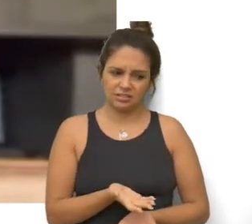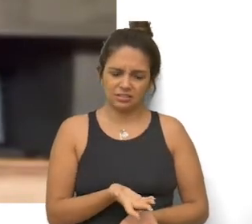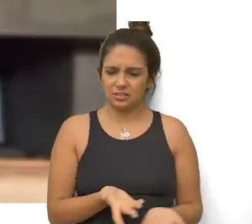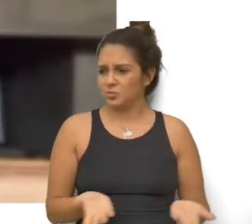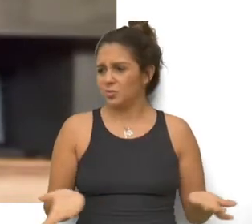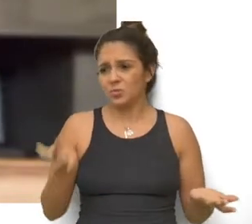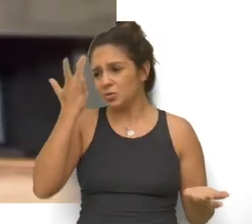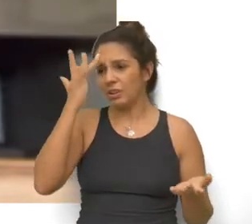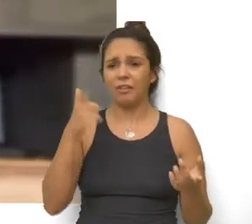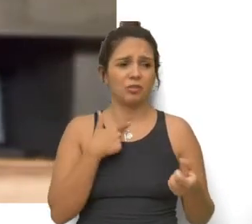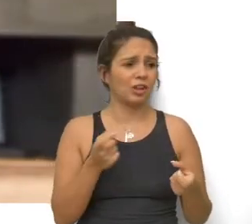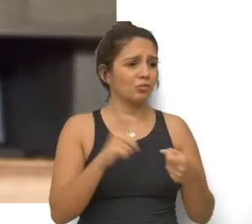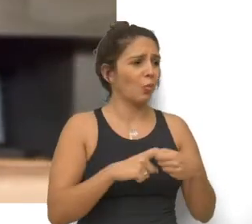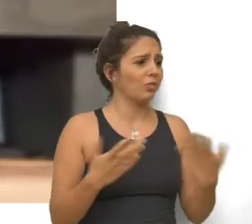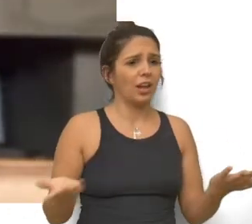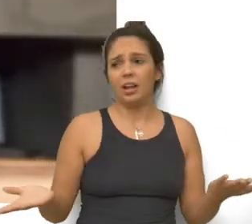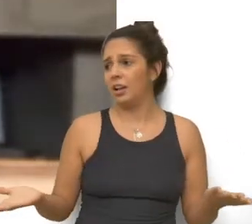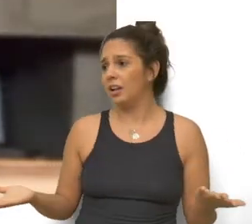Ai.